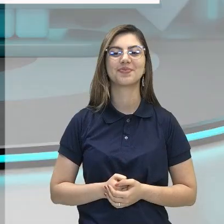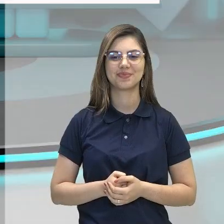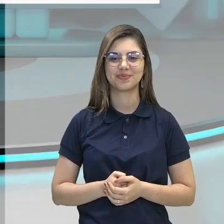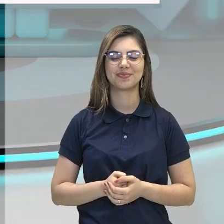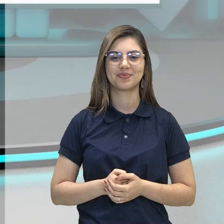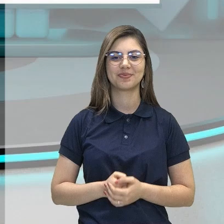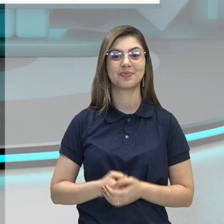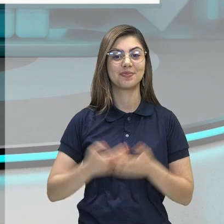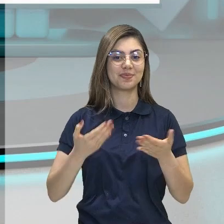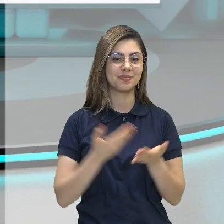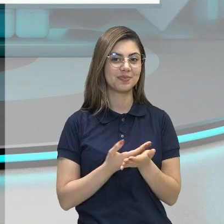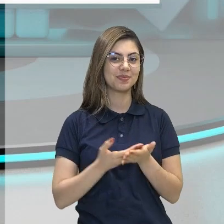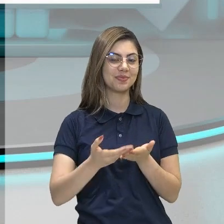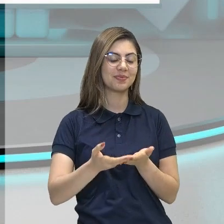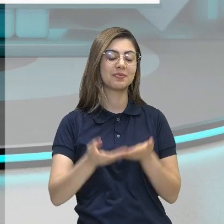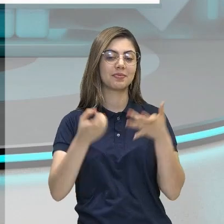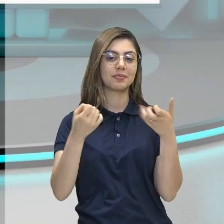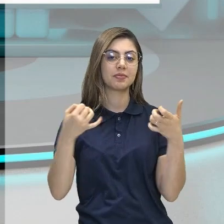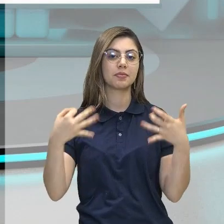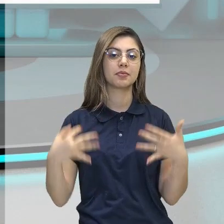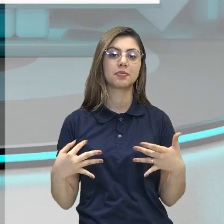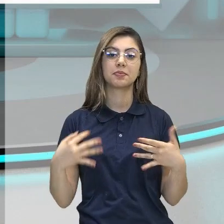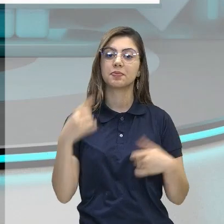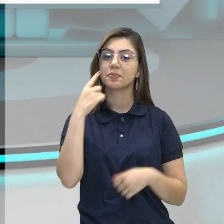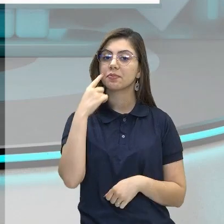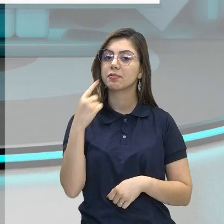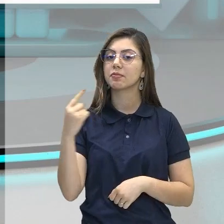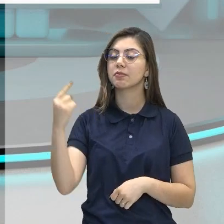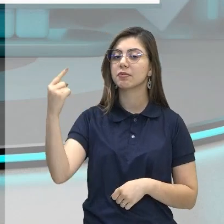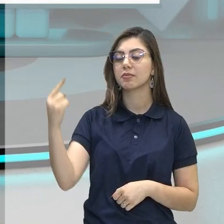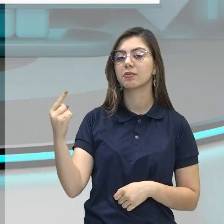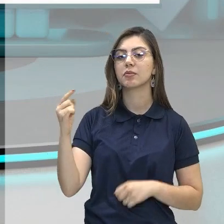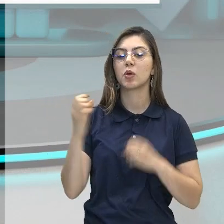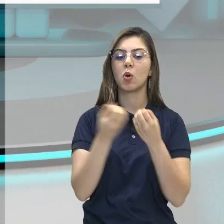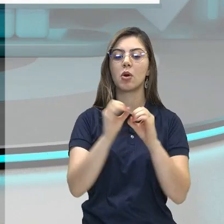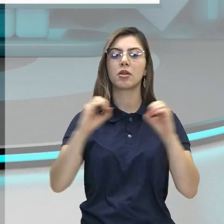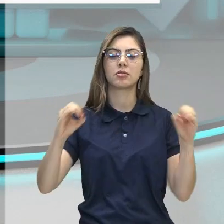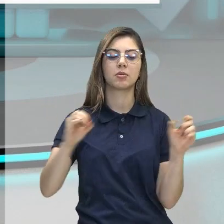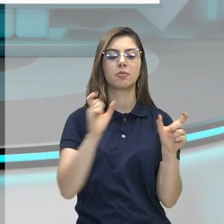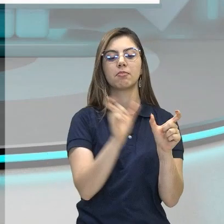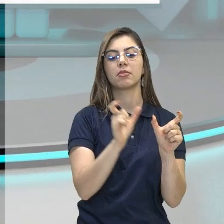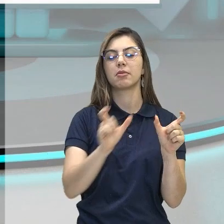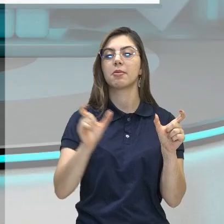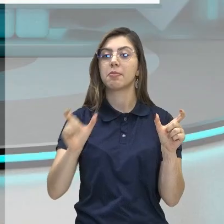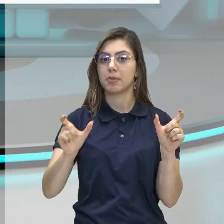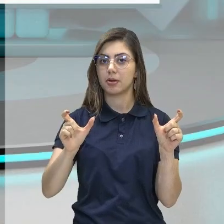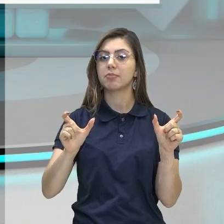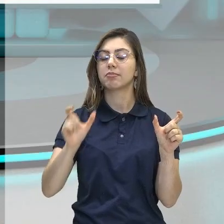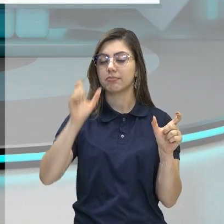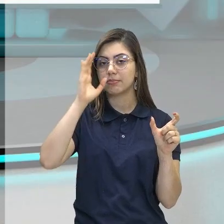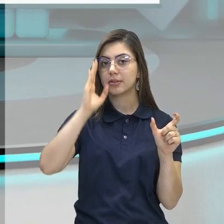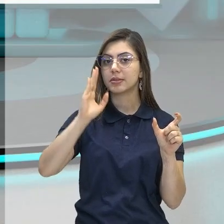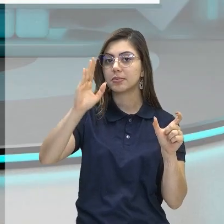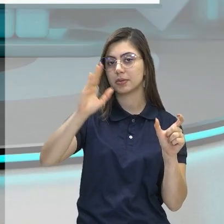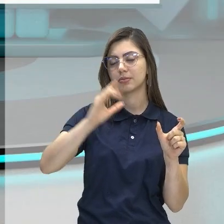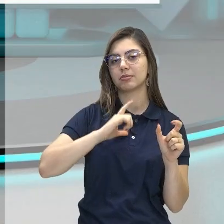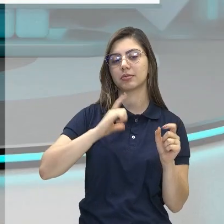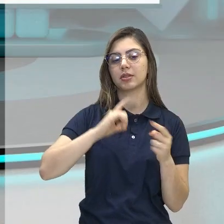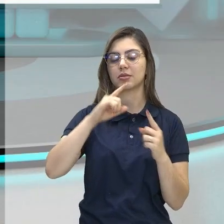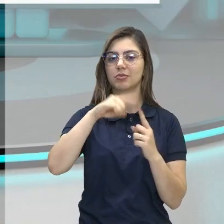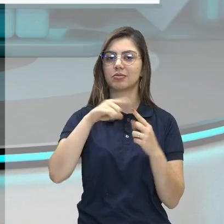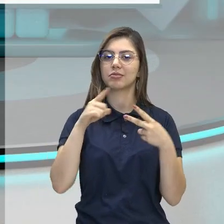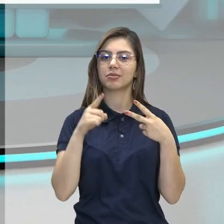Começamos a nossa aula falando sobre os termos essenciais da oração. E os termos essenciais da oração são dois, que